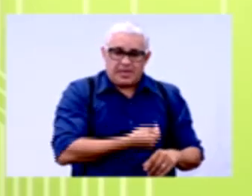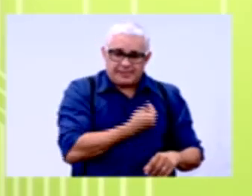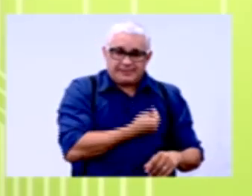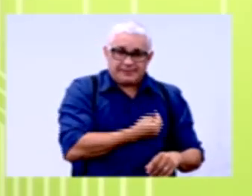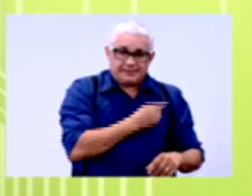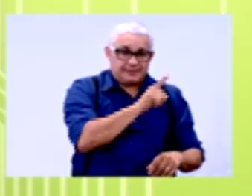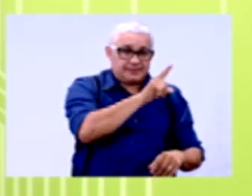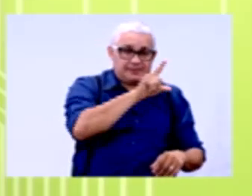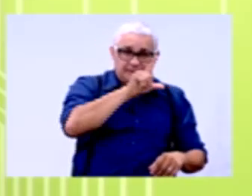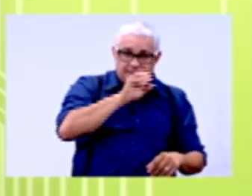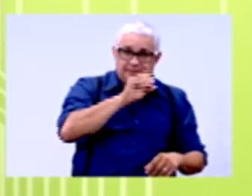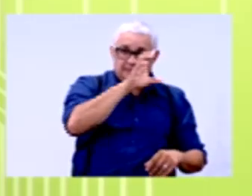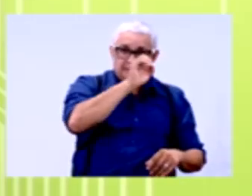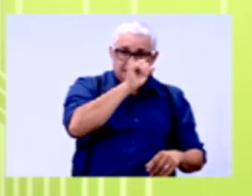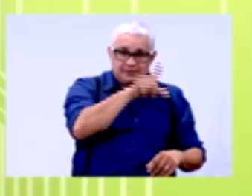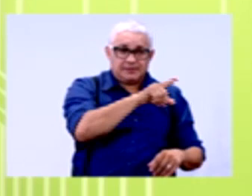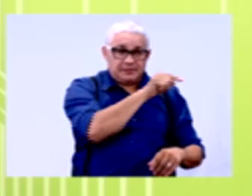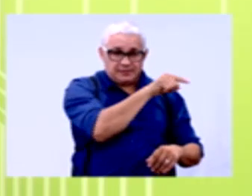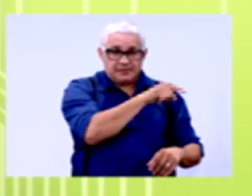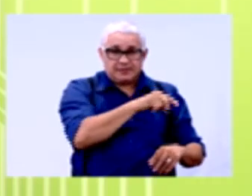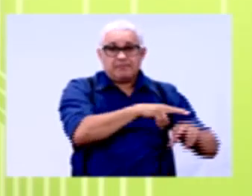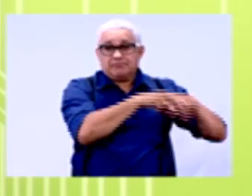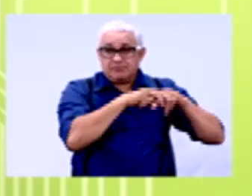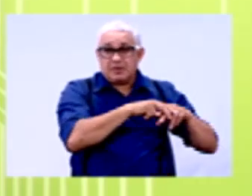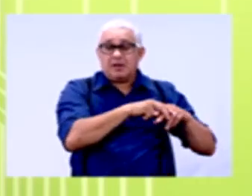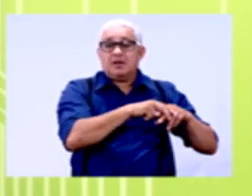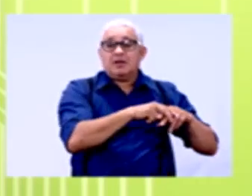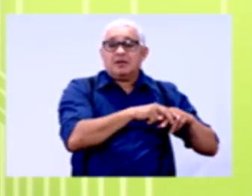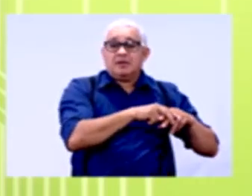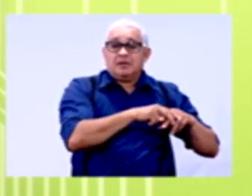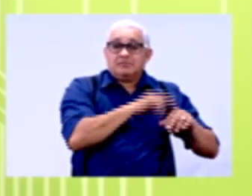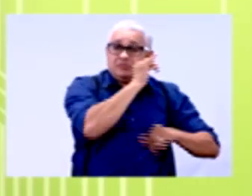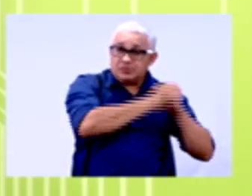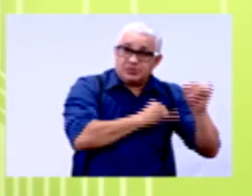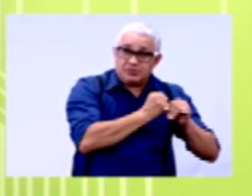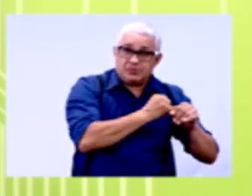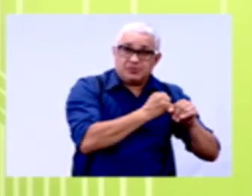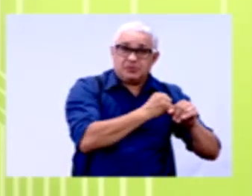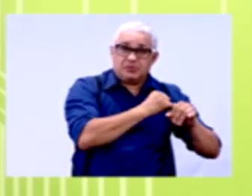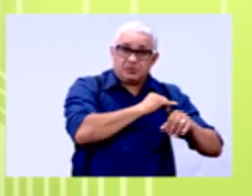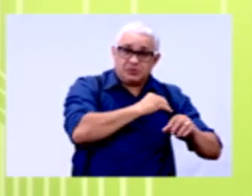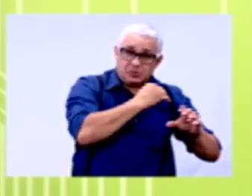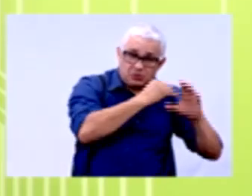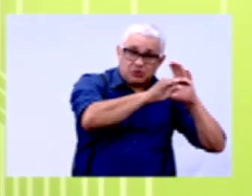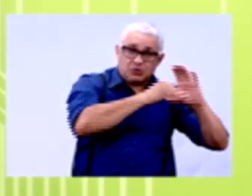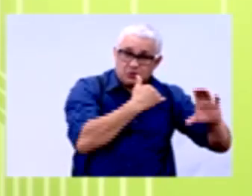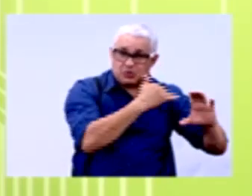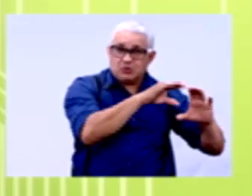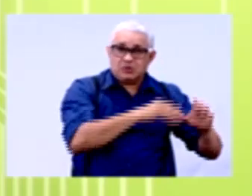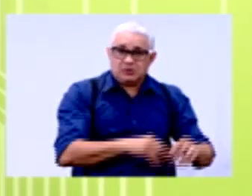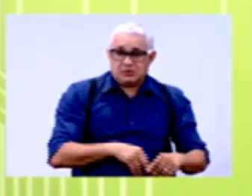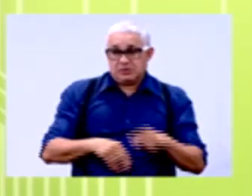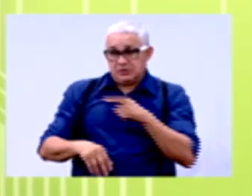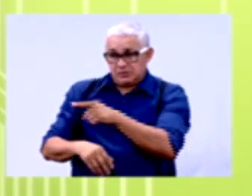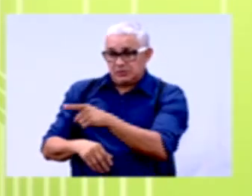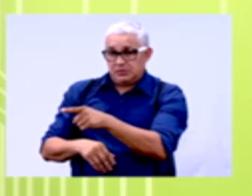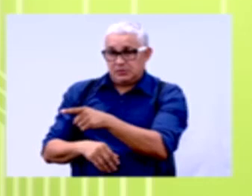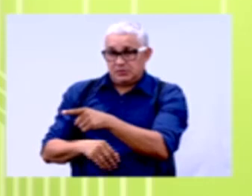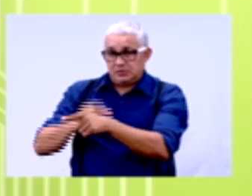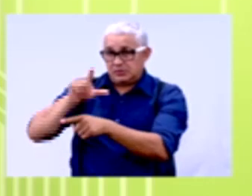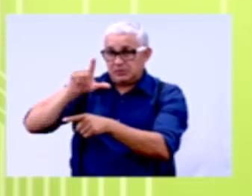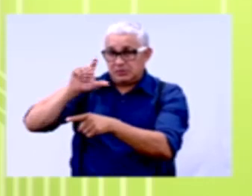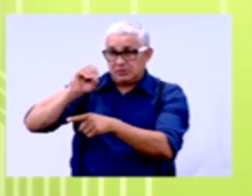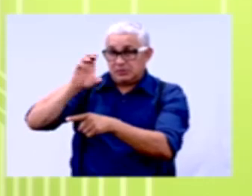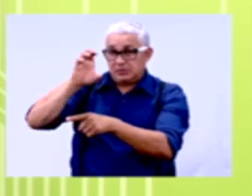local, ele só está preso ali por meio da conexão, que está recebendo e enviando informações, certo? Na questão do